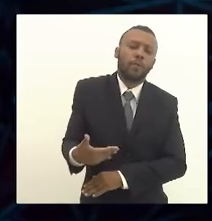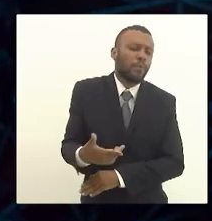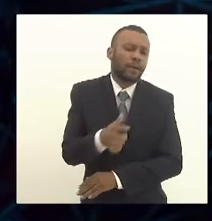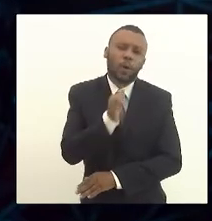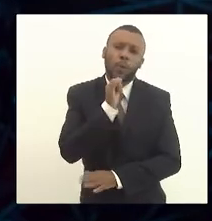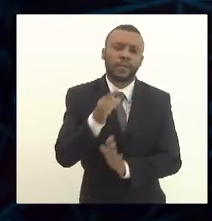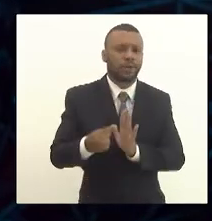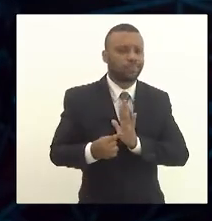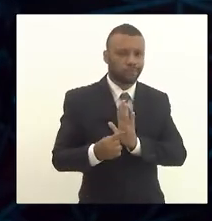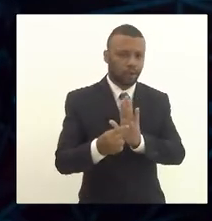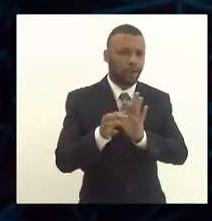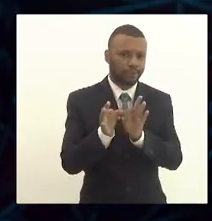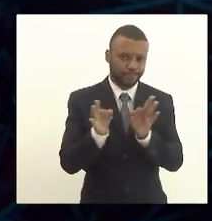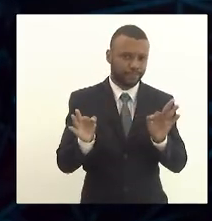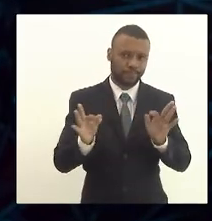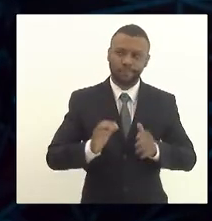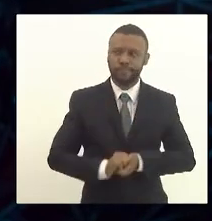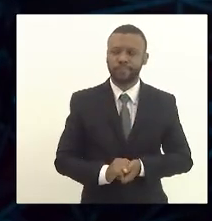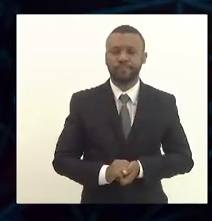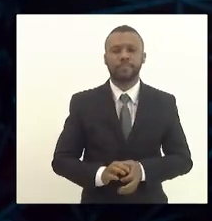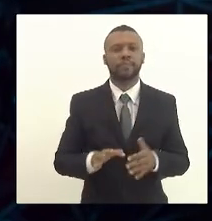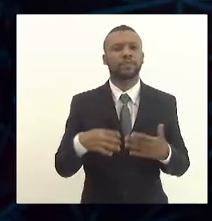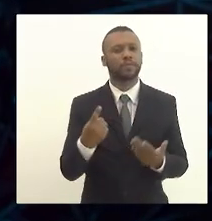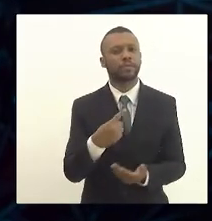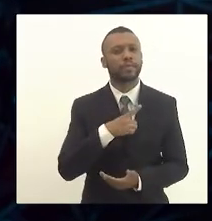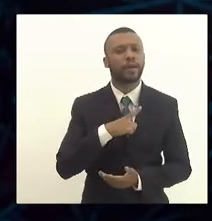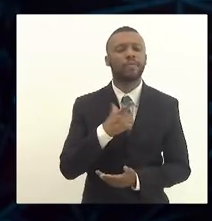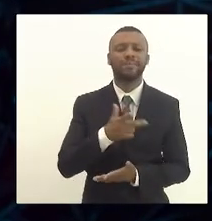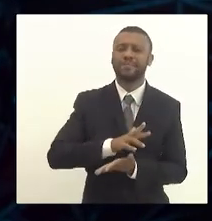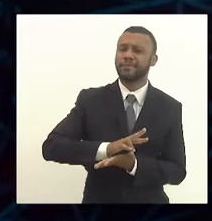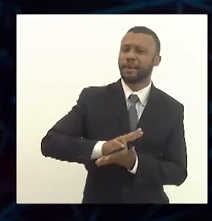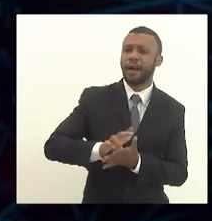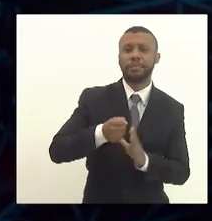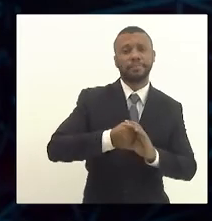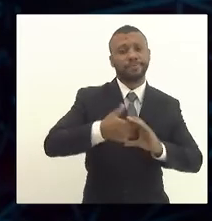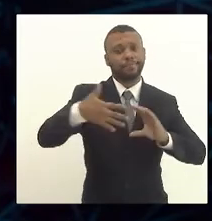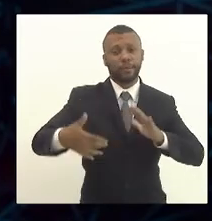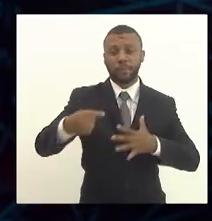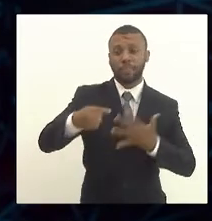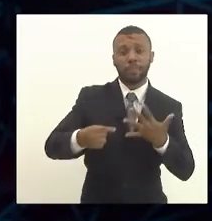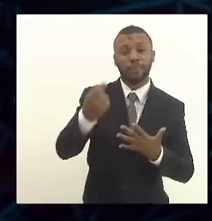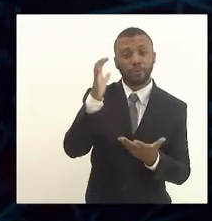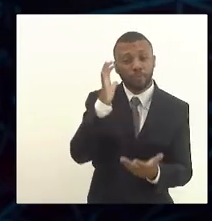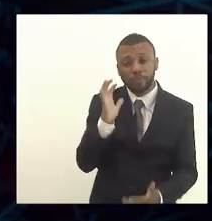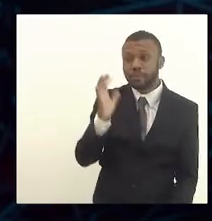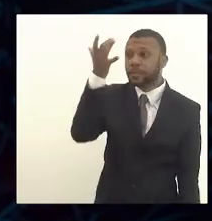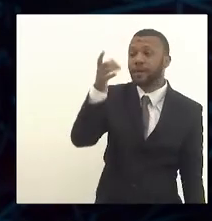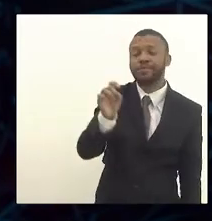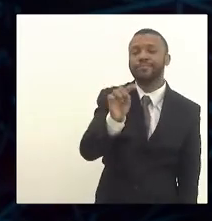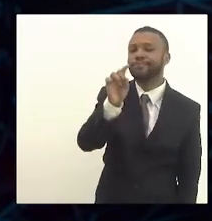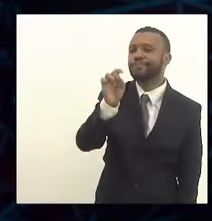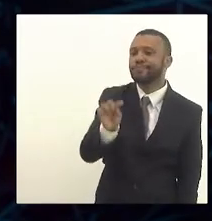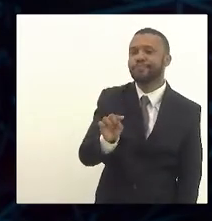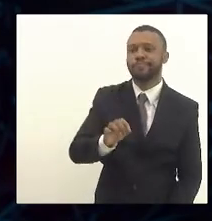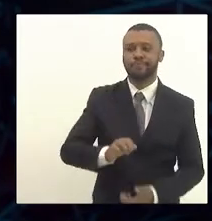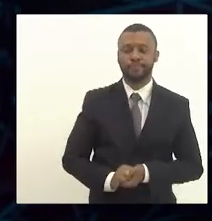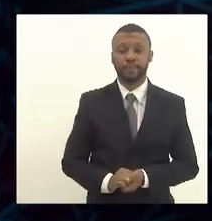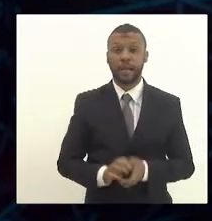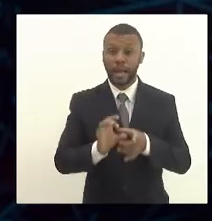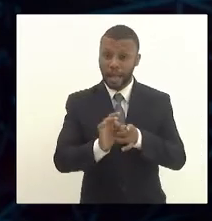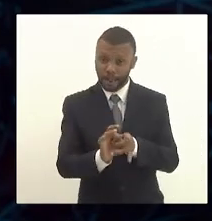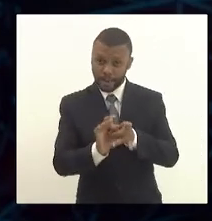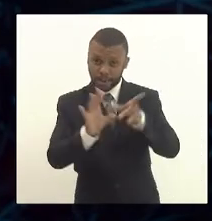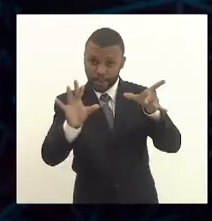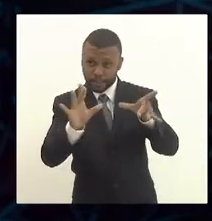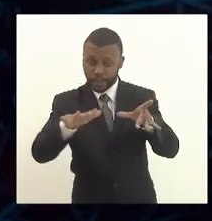nós temos uma série de atributos que fazem muito sentido para um cenário de incertezas. É a liberdade da modelagem de matriz de